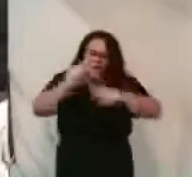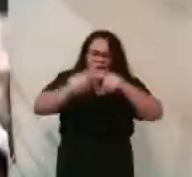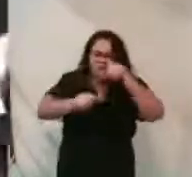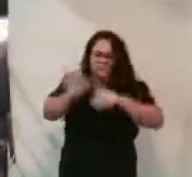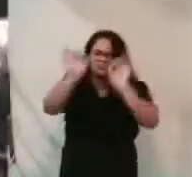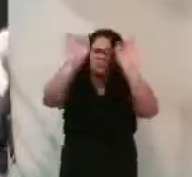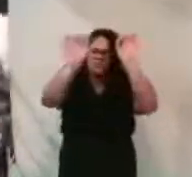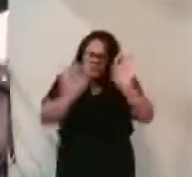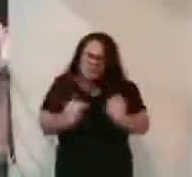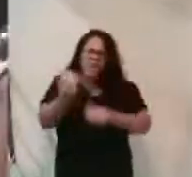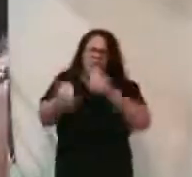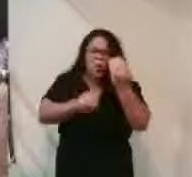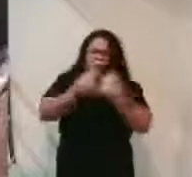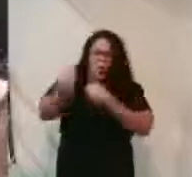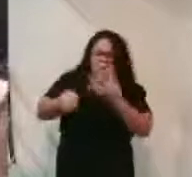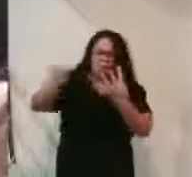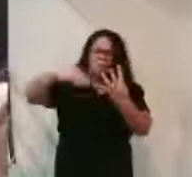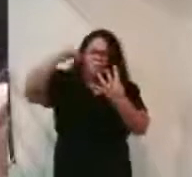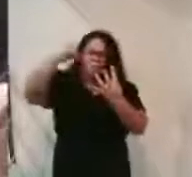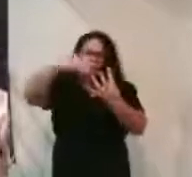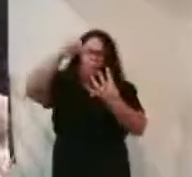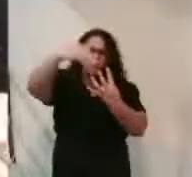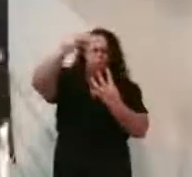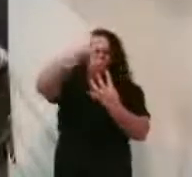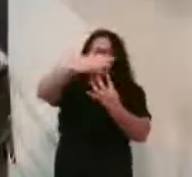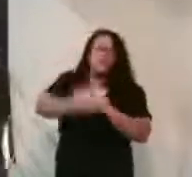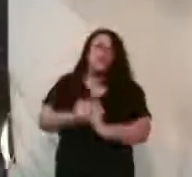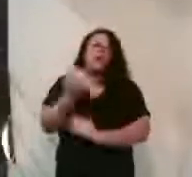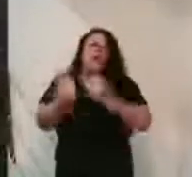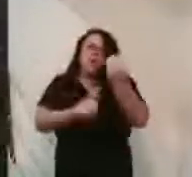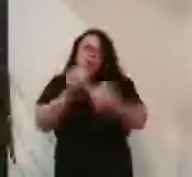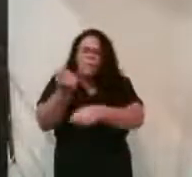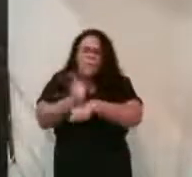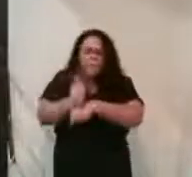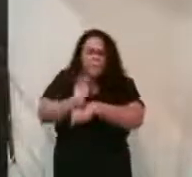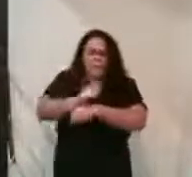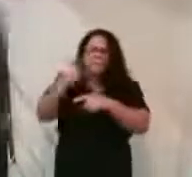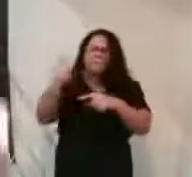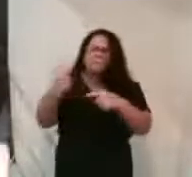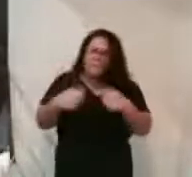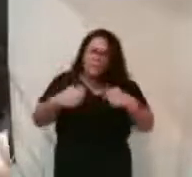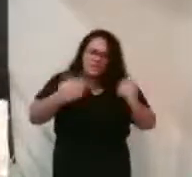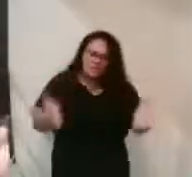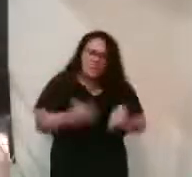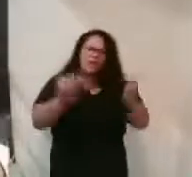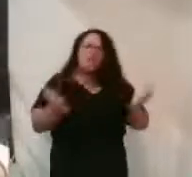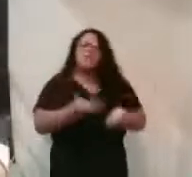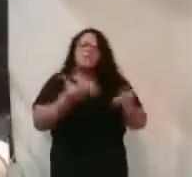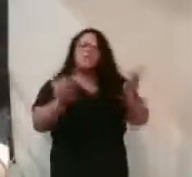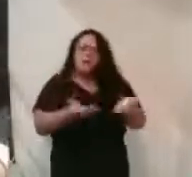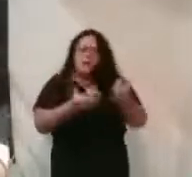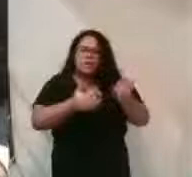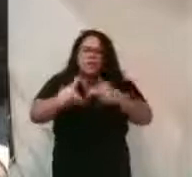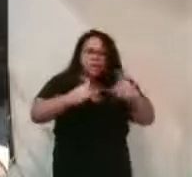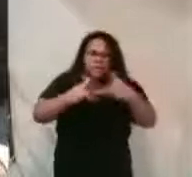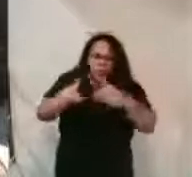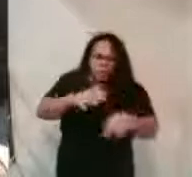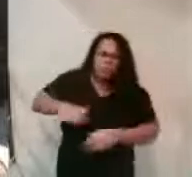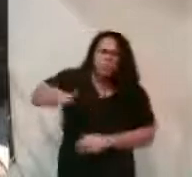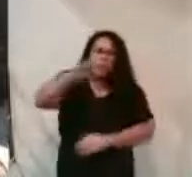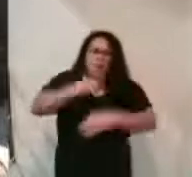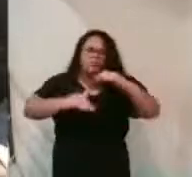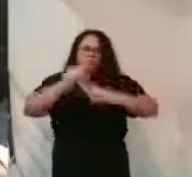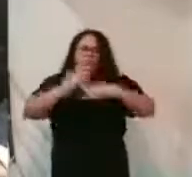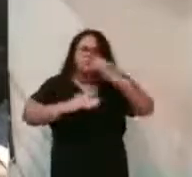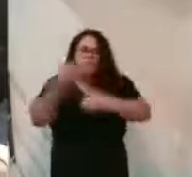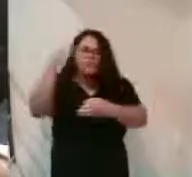como deve o gestor privilegiar essa atuação dentro do município. Isso, o acordo na